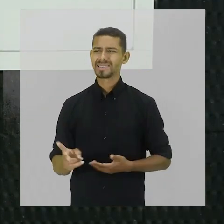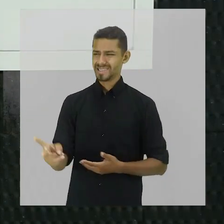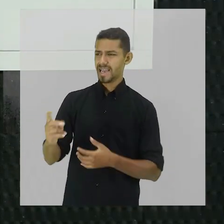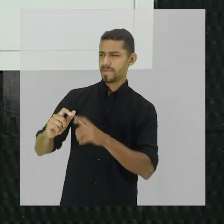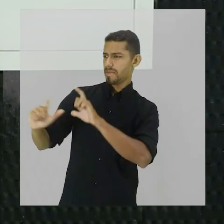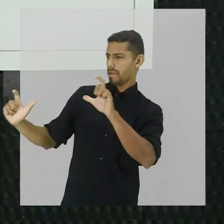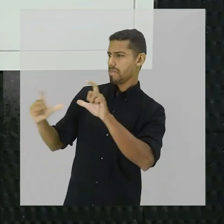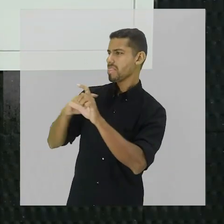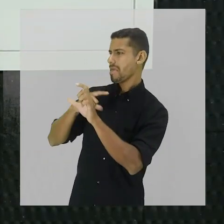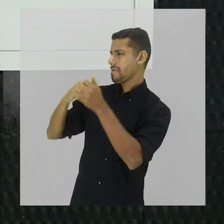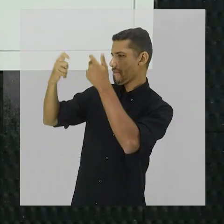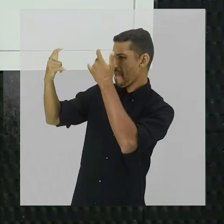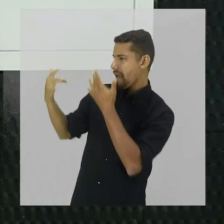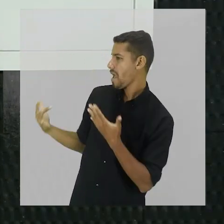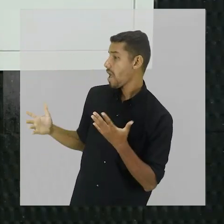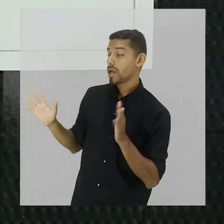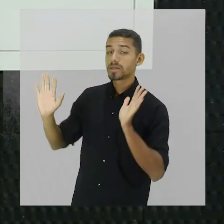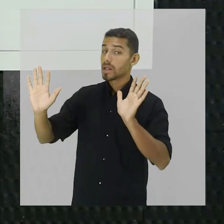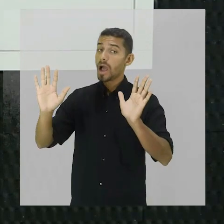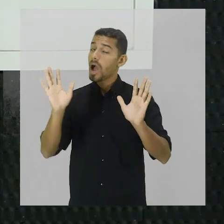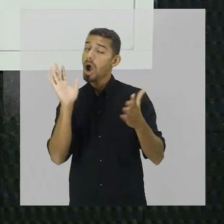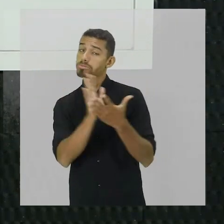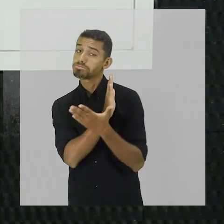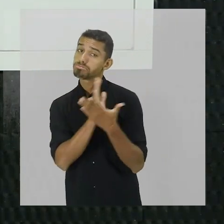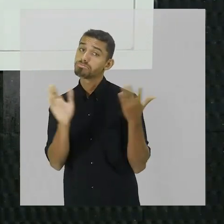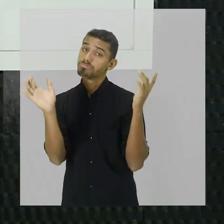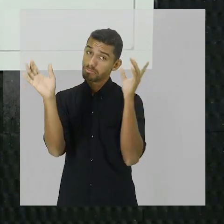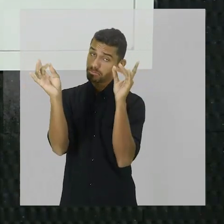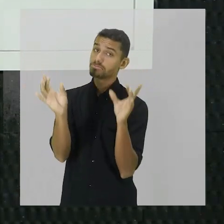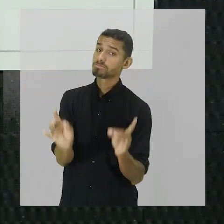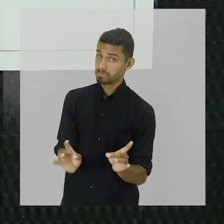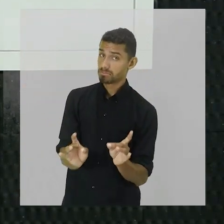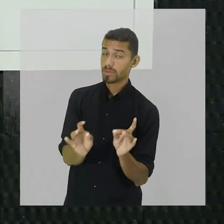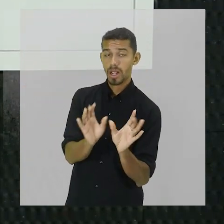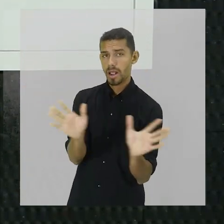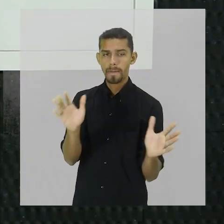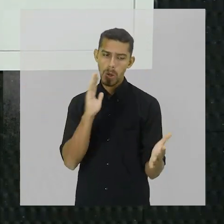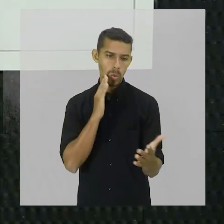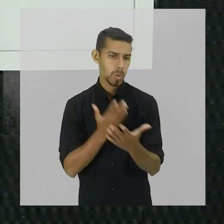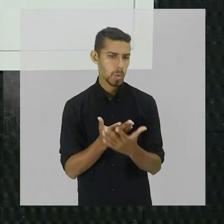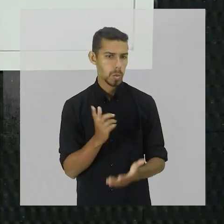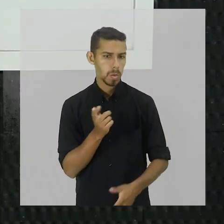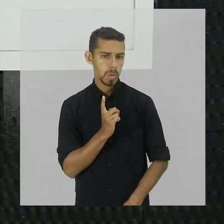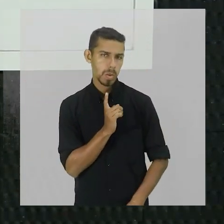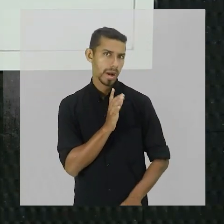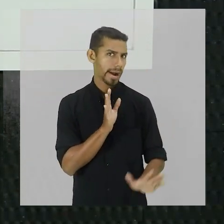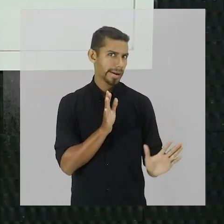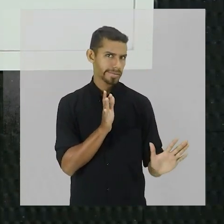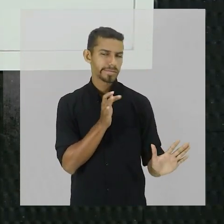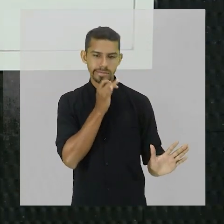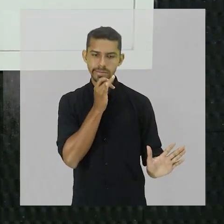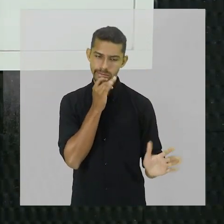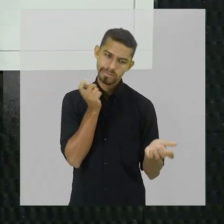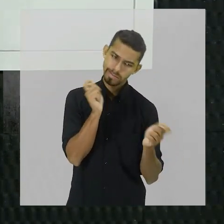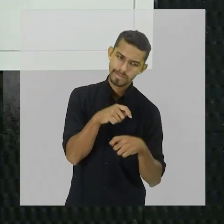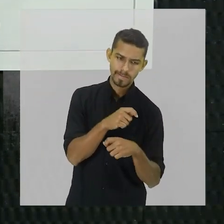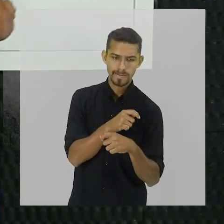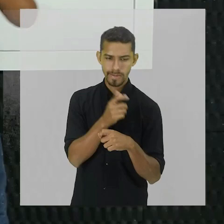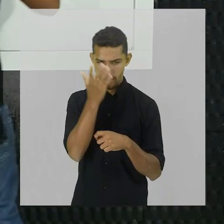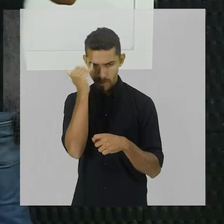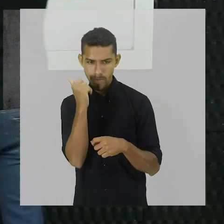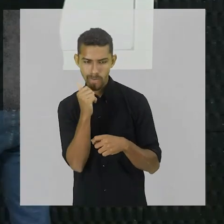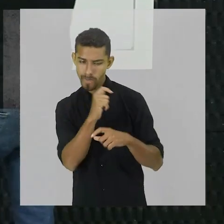fórmula. Não, pode ser que a questão até traga, como já teve, mas a gente não confia. A gente tem que saber as fórmulas das